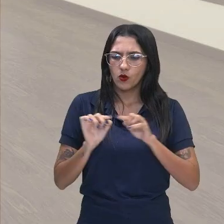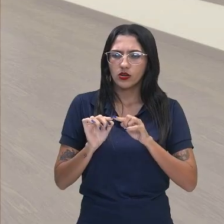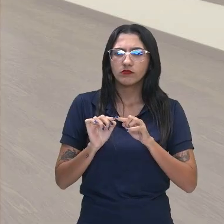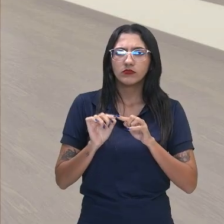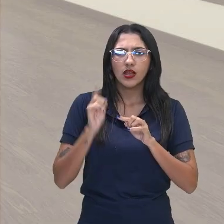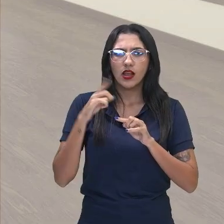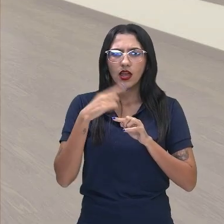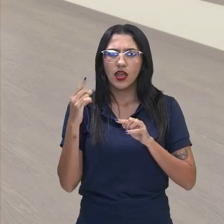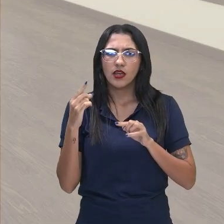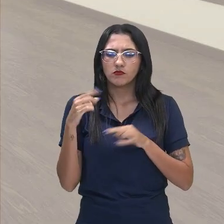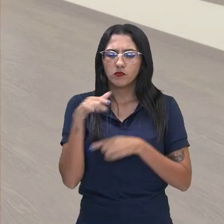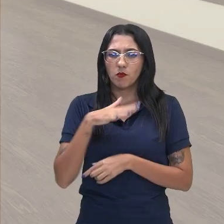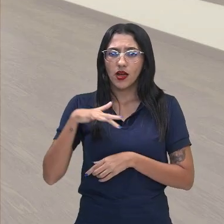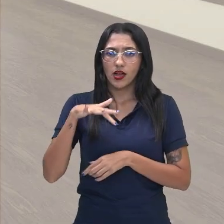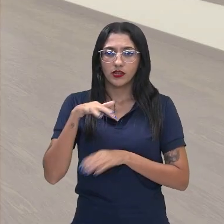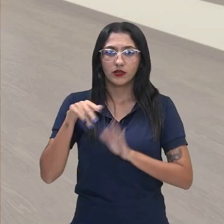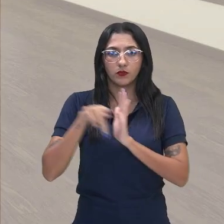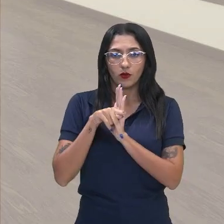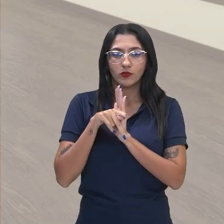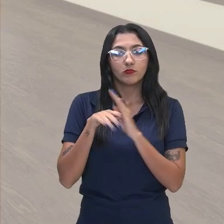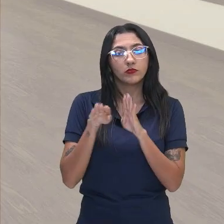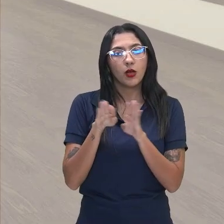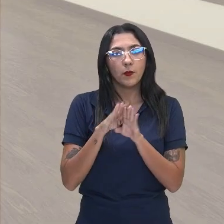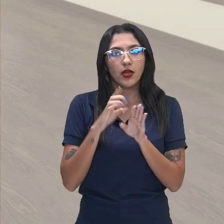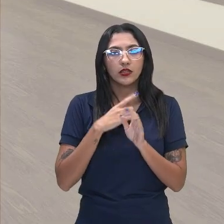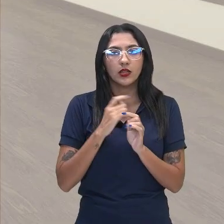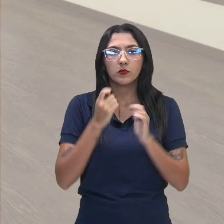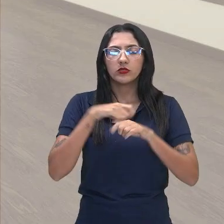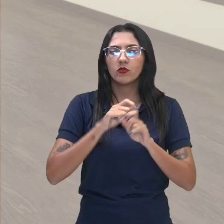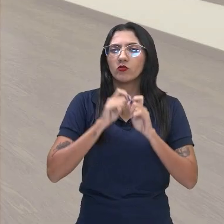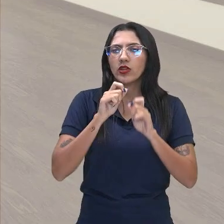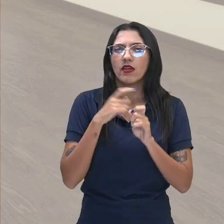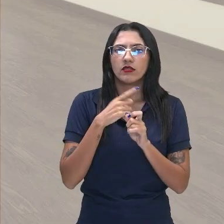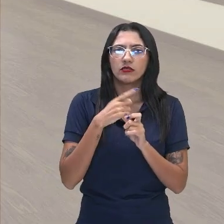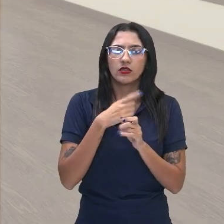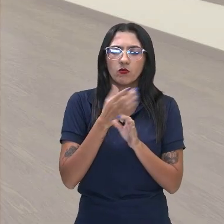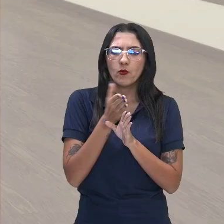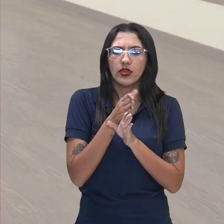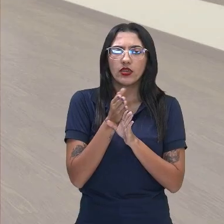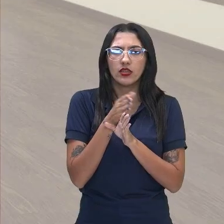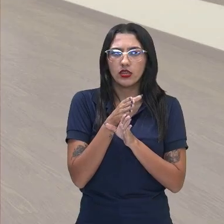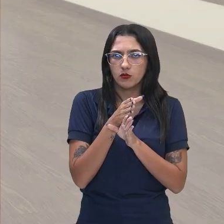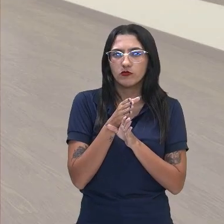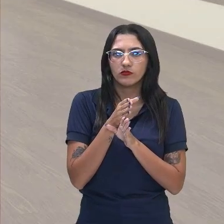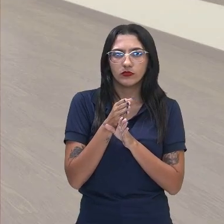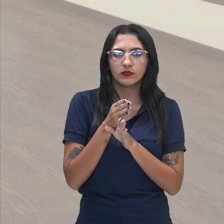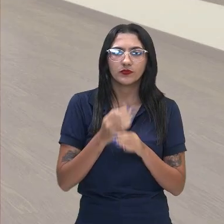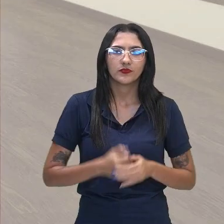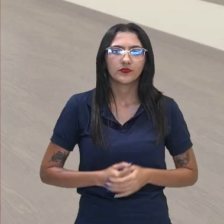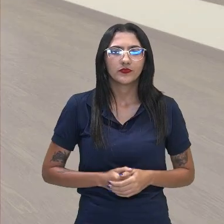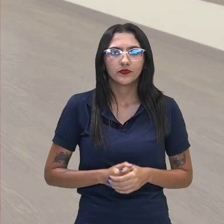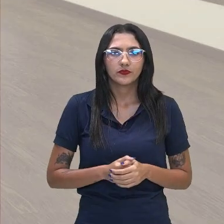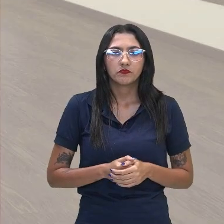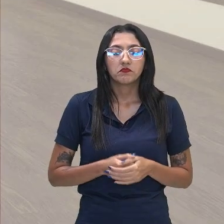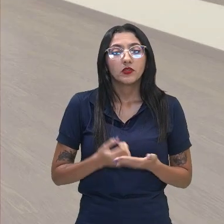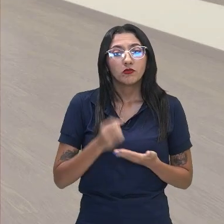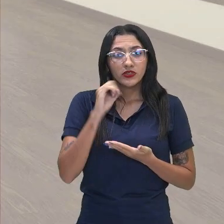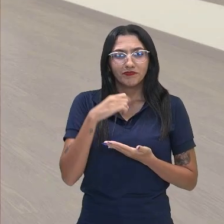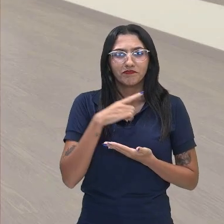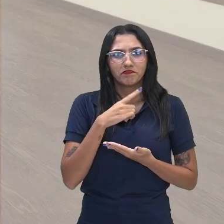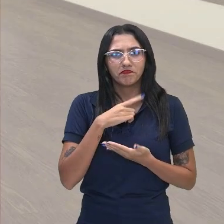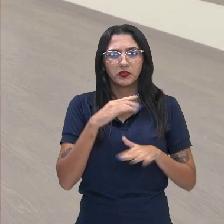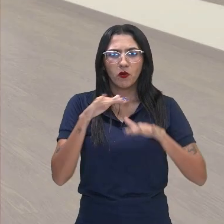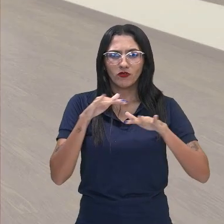mesmo tempo é perceptível ali o equilíbrio. Sim. Quando falamos desse